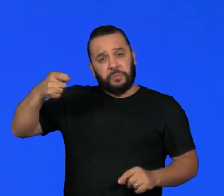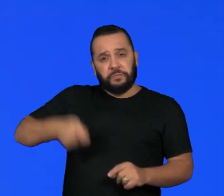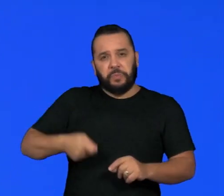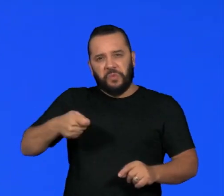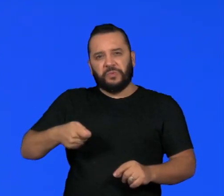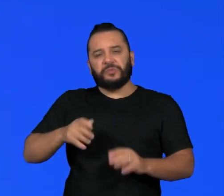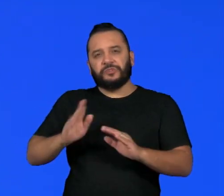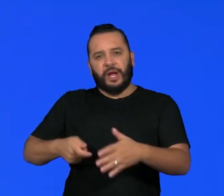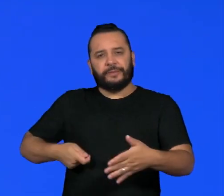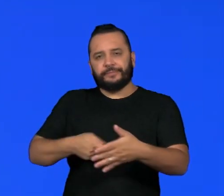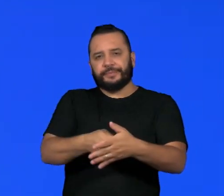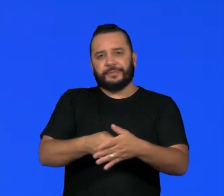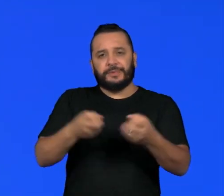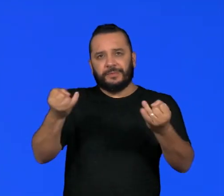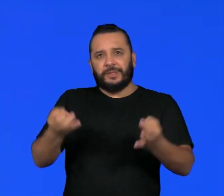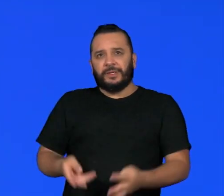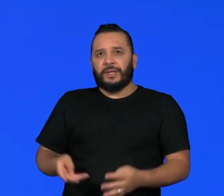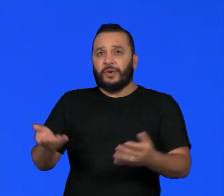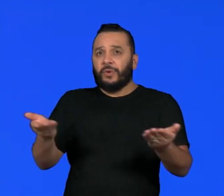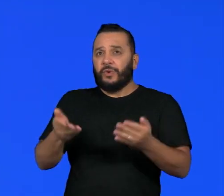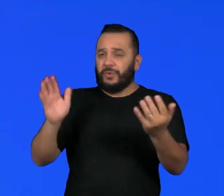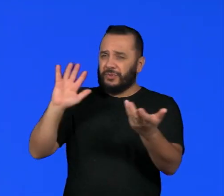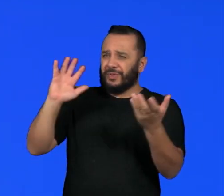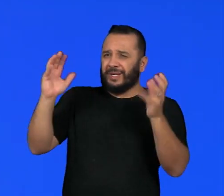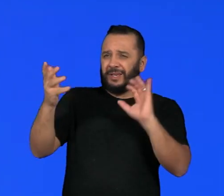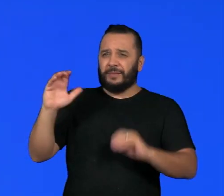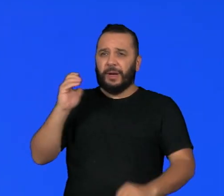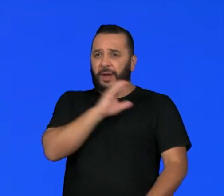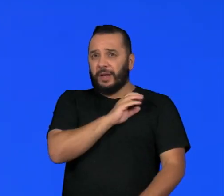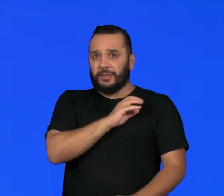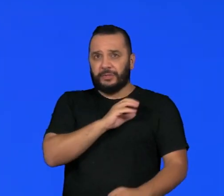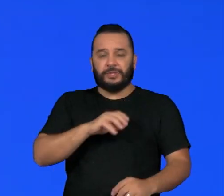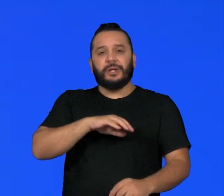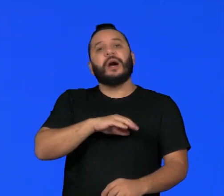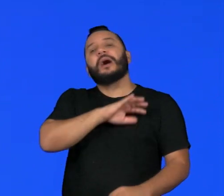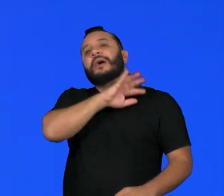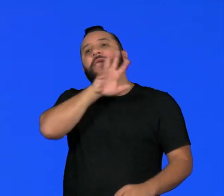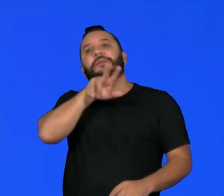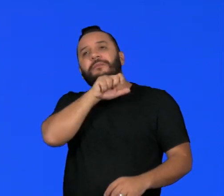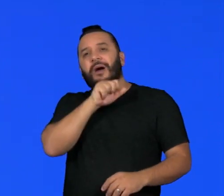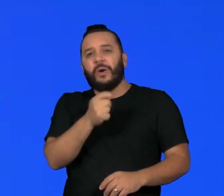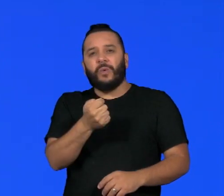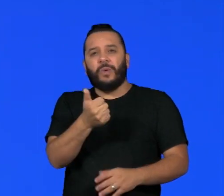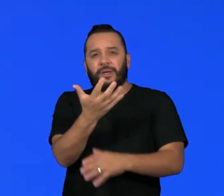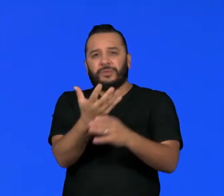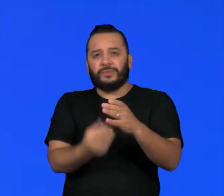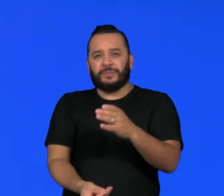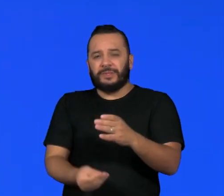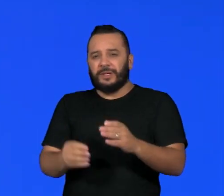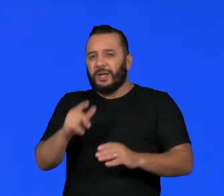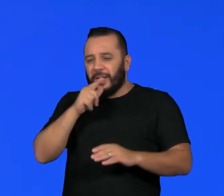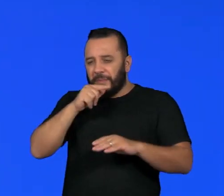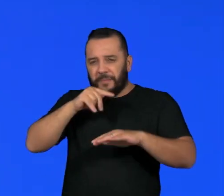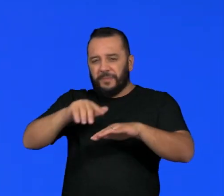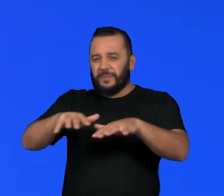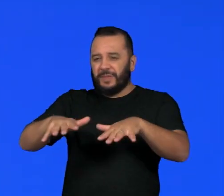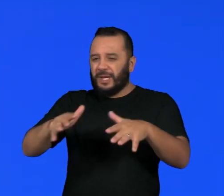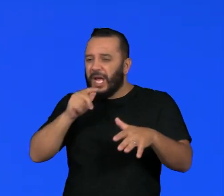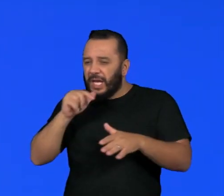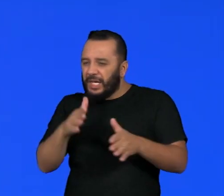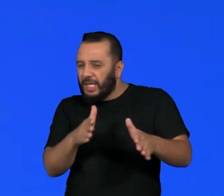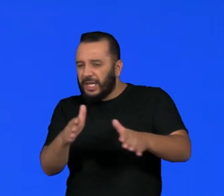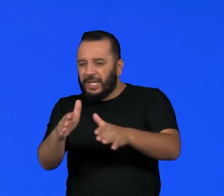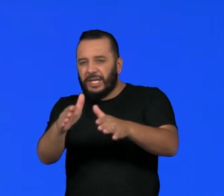Hoje o clima está esquentando, os animais estão desaparecendo, os rios estão morrendo, nossas plantações